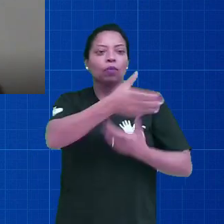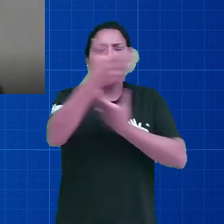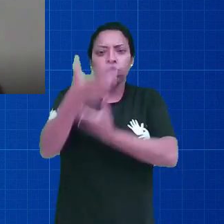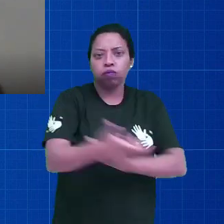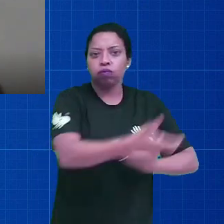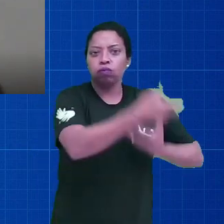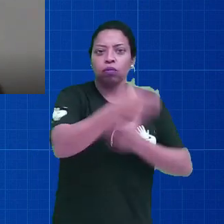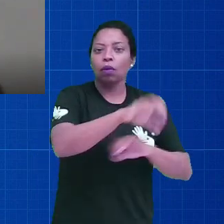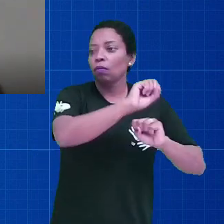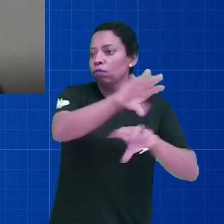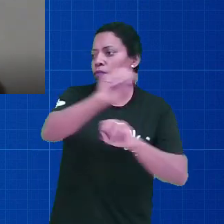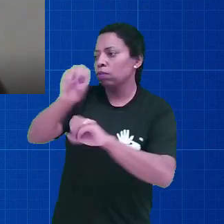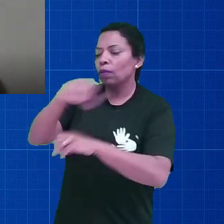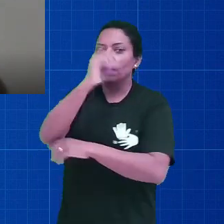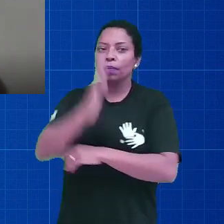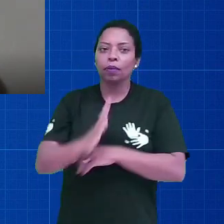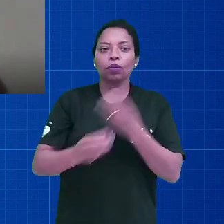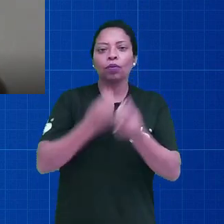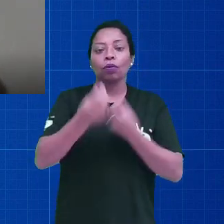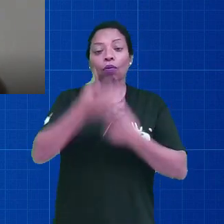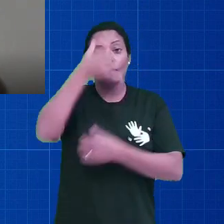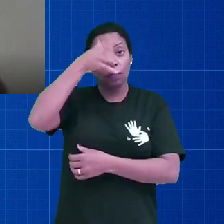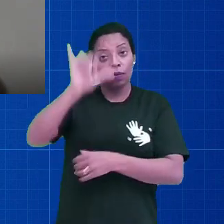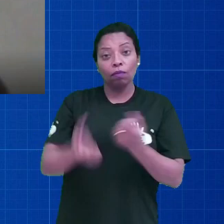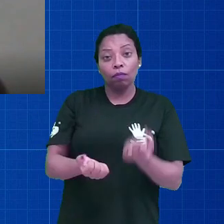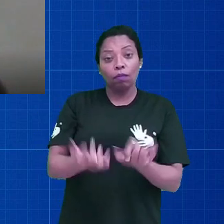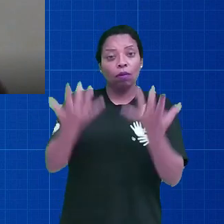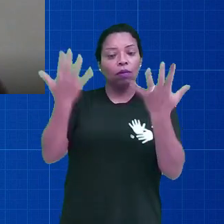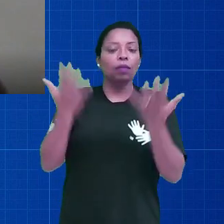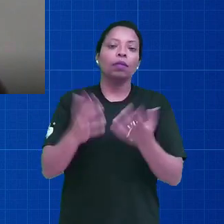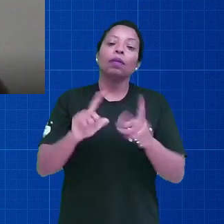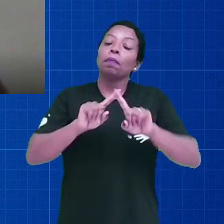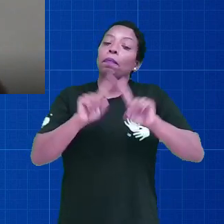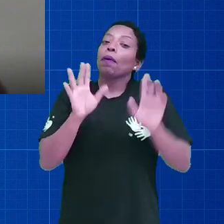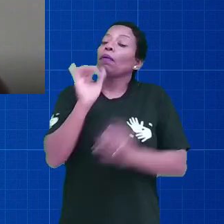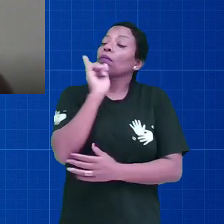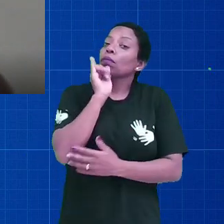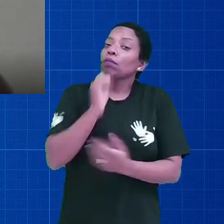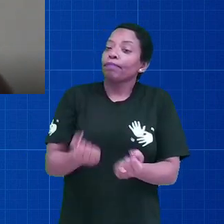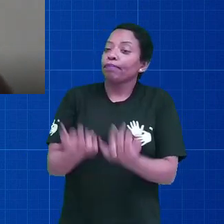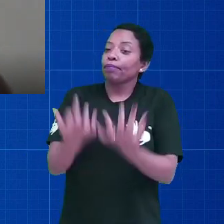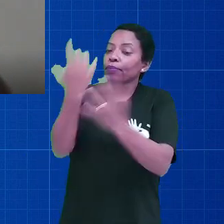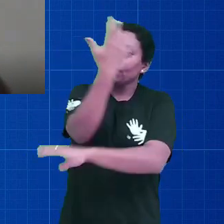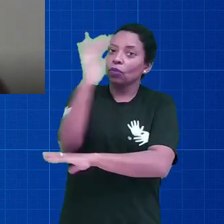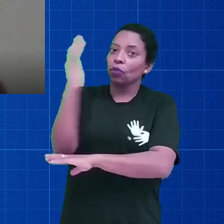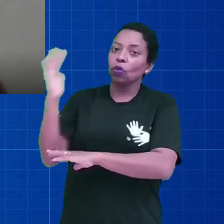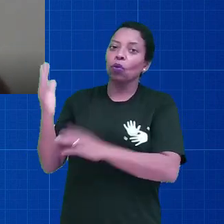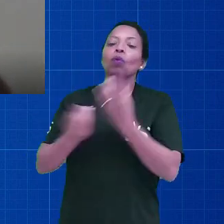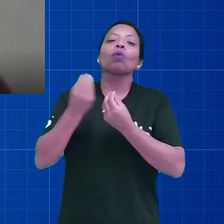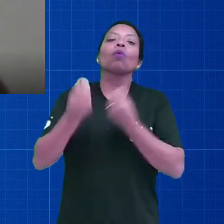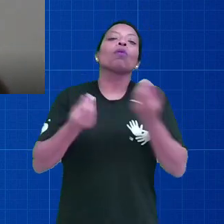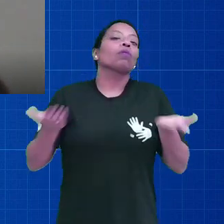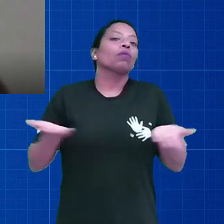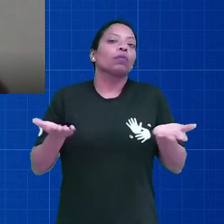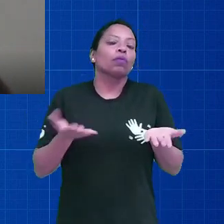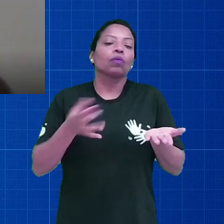outras corporações no Brasil. Mas os incêndios, o que acontece hoje? O que a gente vê, né, na região lá dos